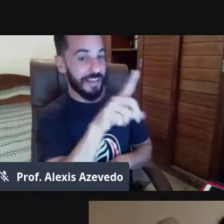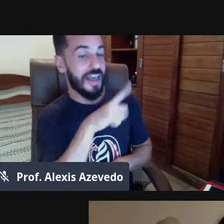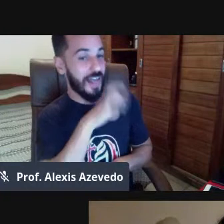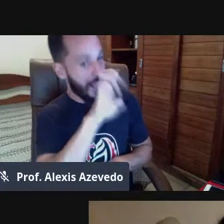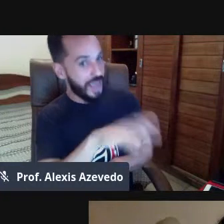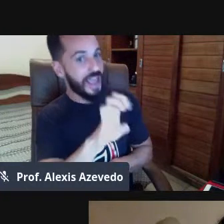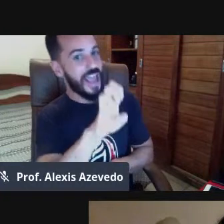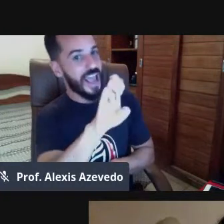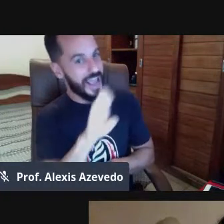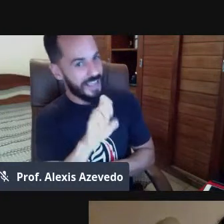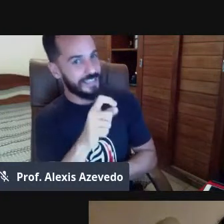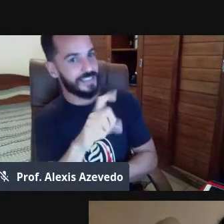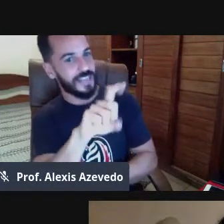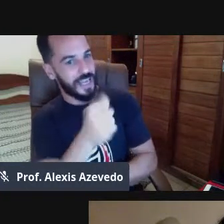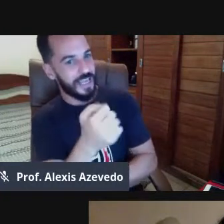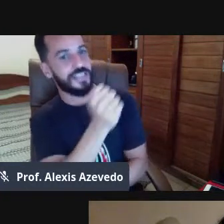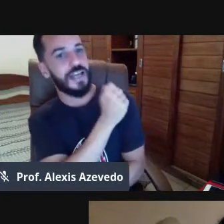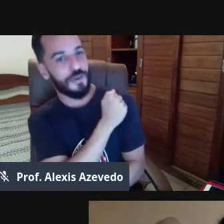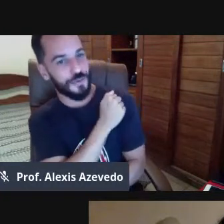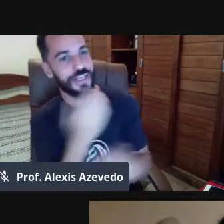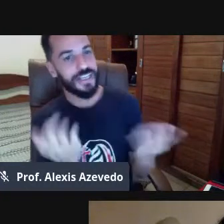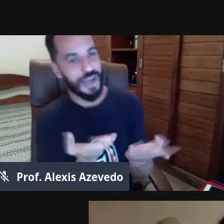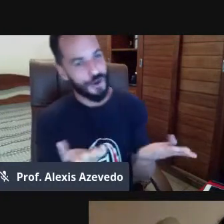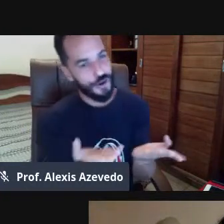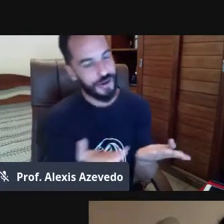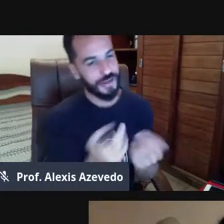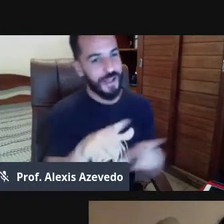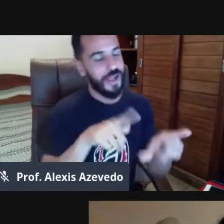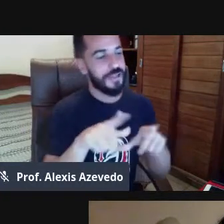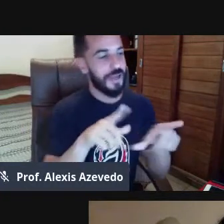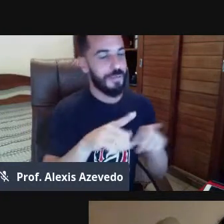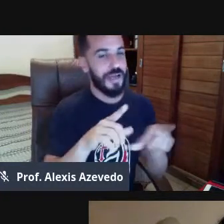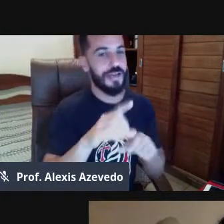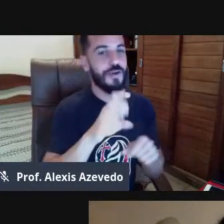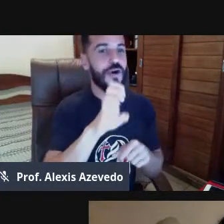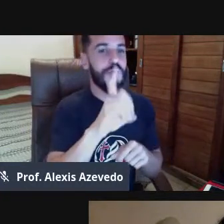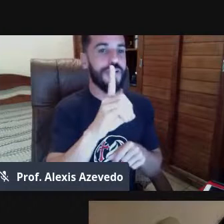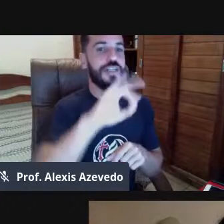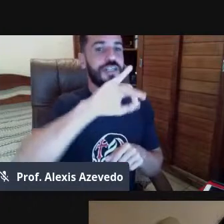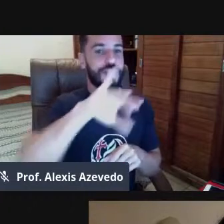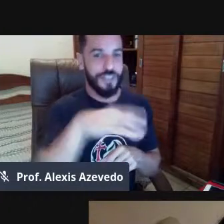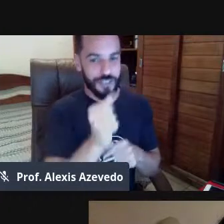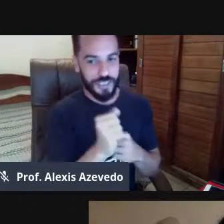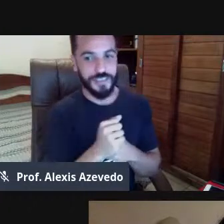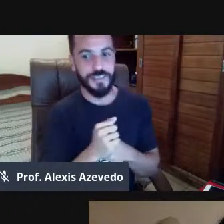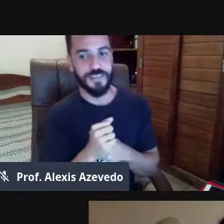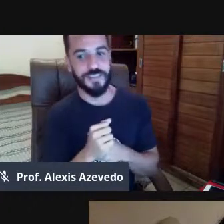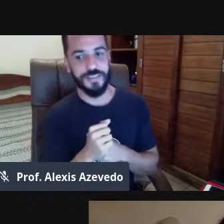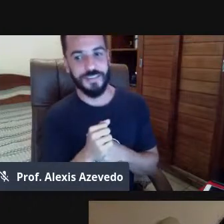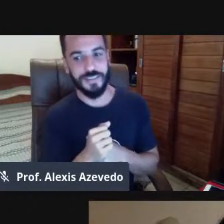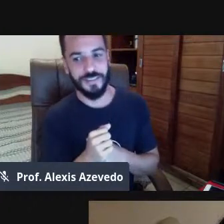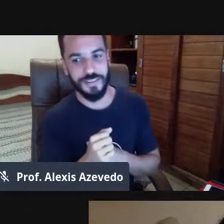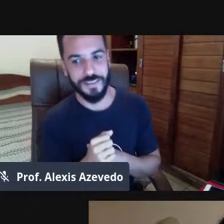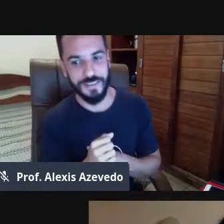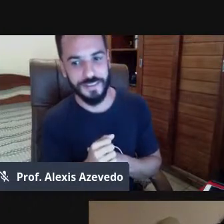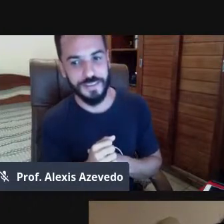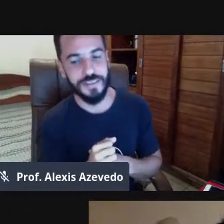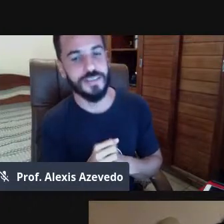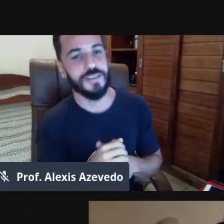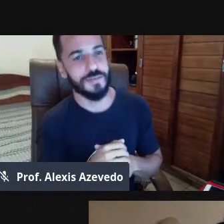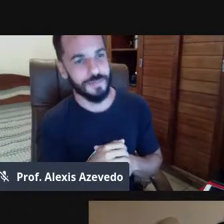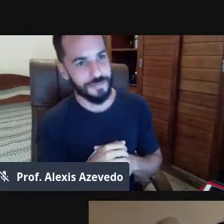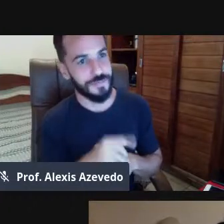enquanto DJ, né? Até fiquei pensando aqui que a gente poderia hoje... As coisas são assim, a gente vai construindo,